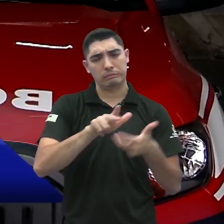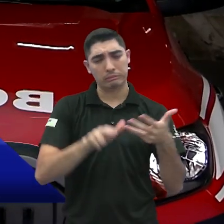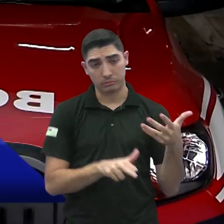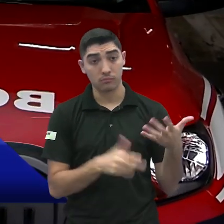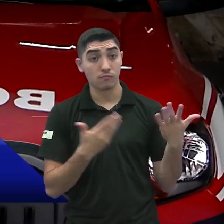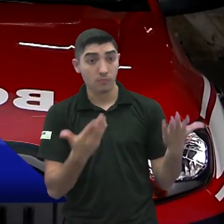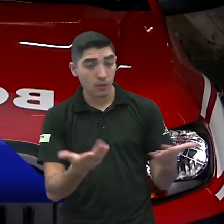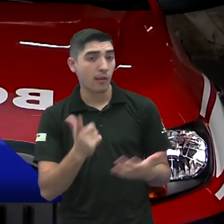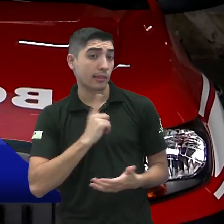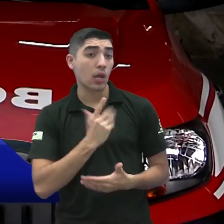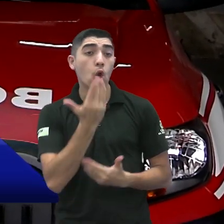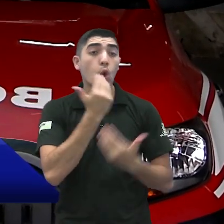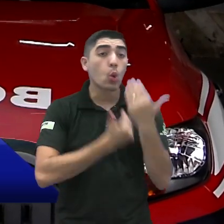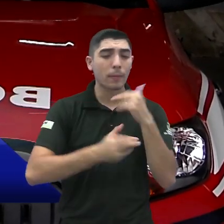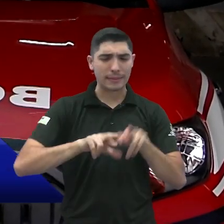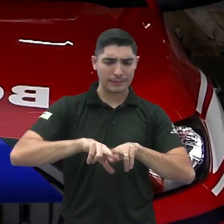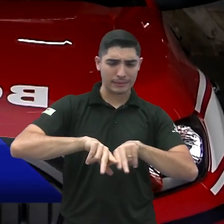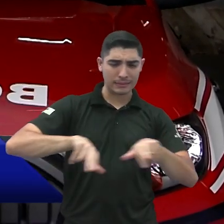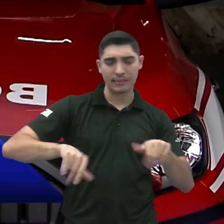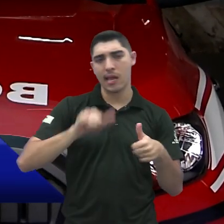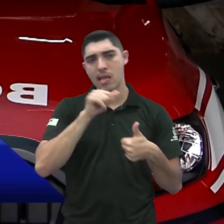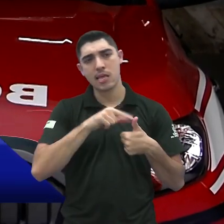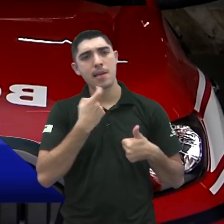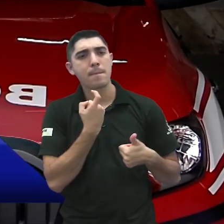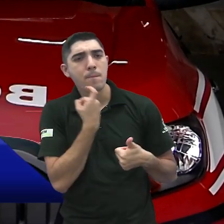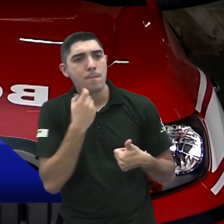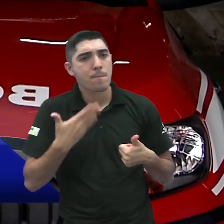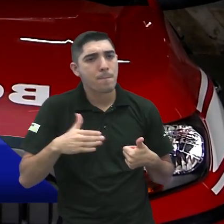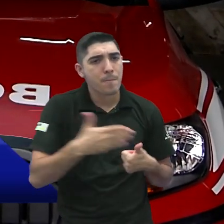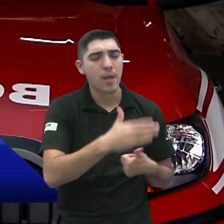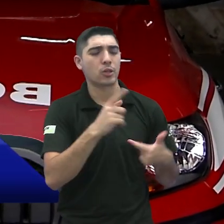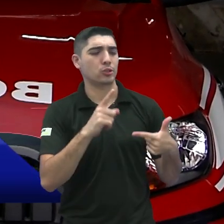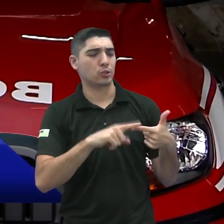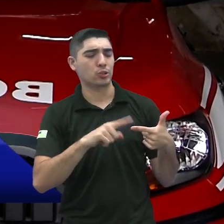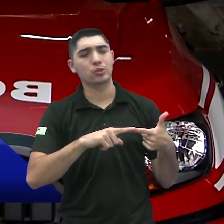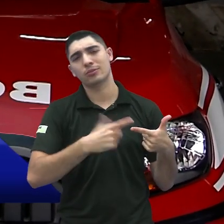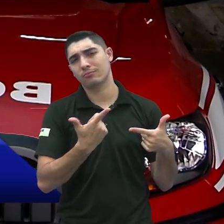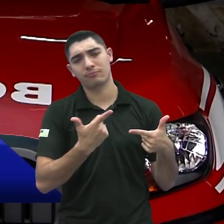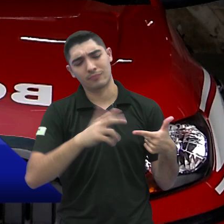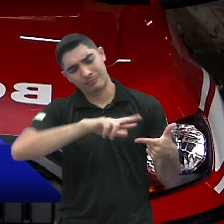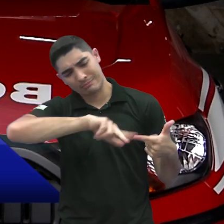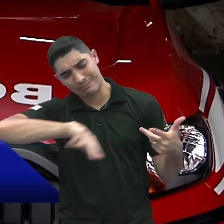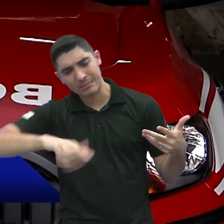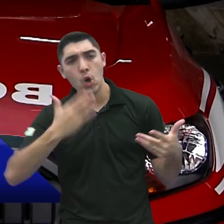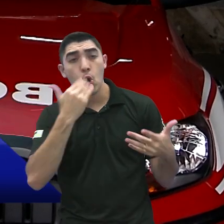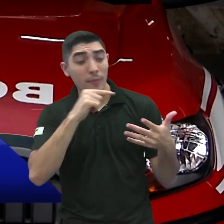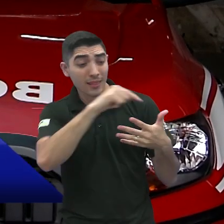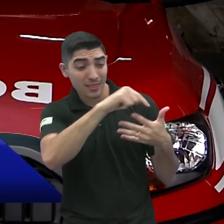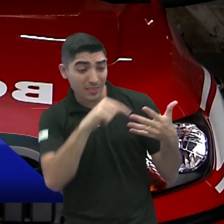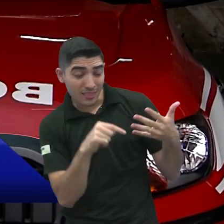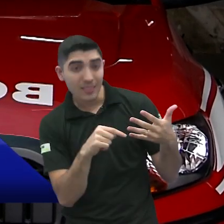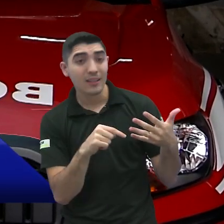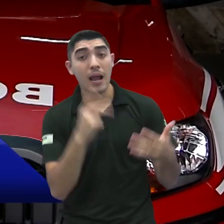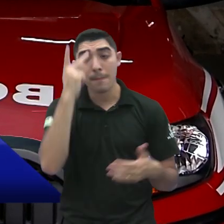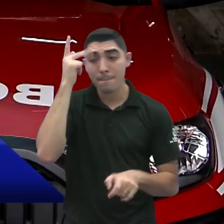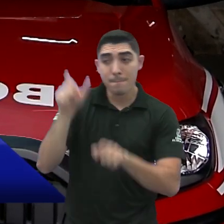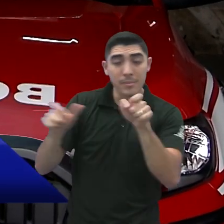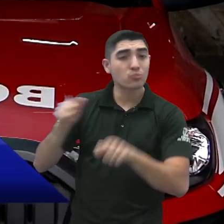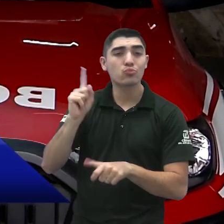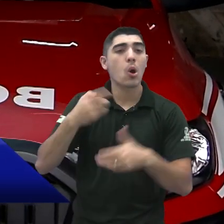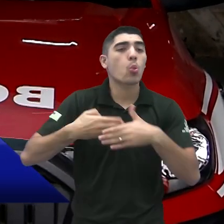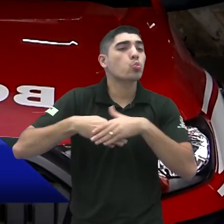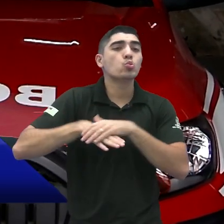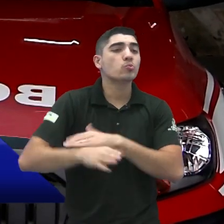ter diferentes comidas, né, peixes e vários alimentos aí que não são do dia a